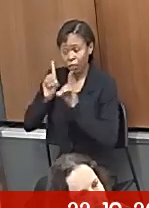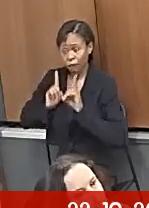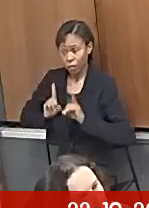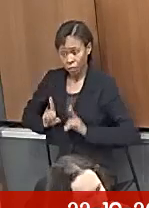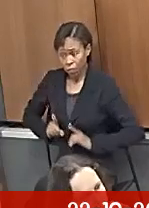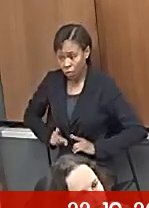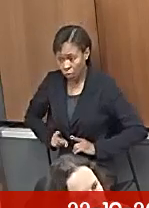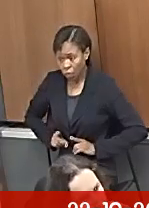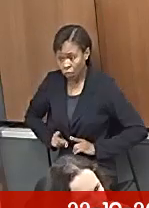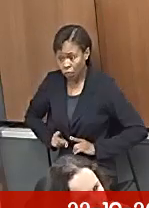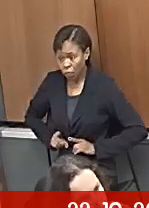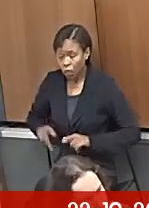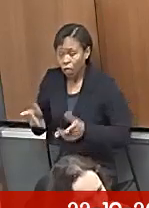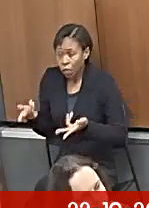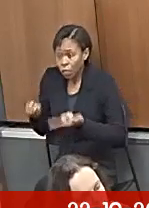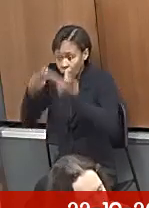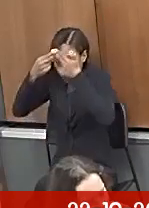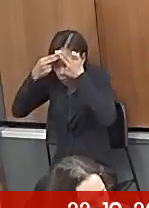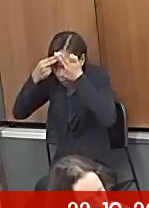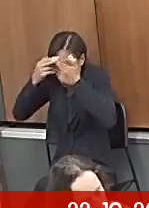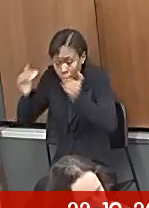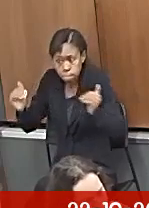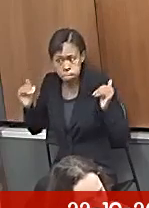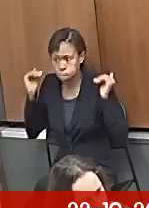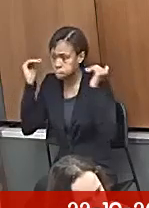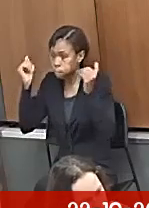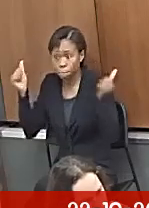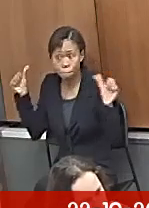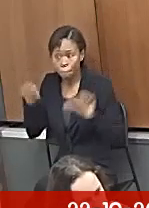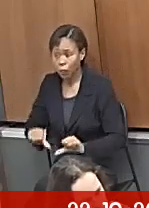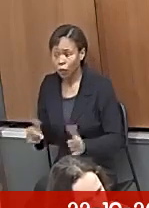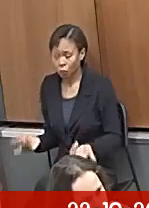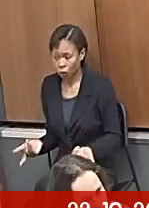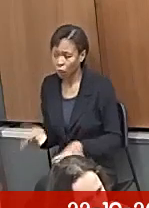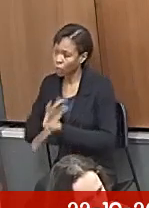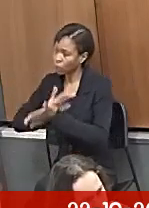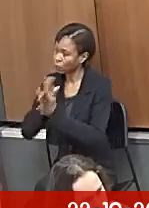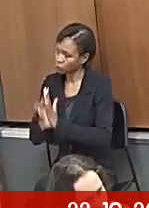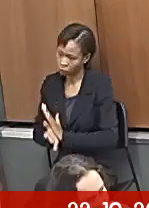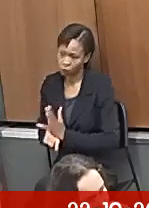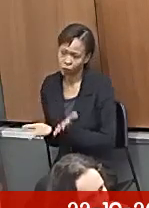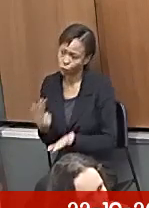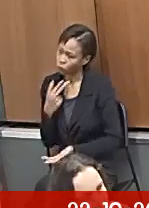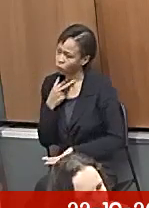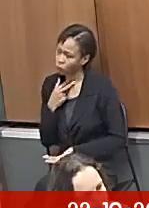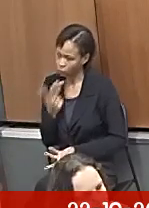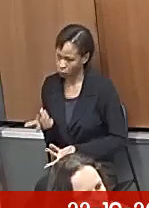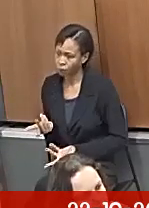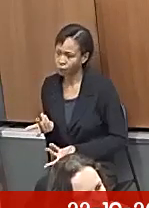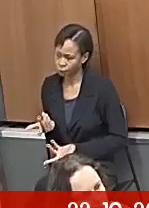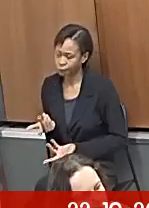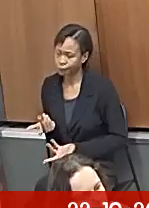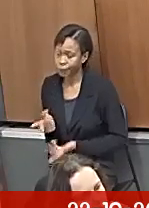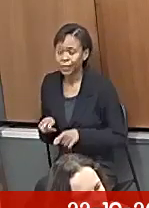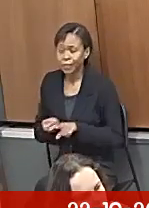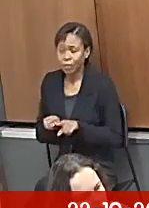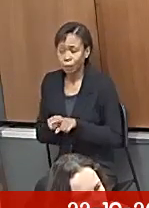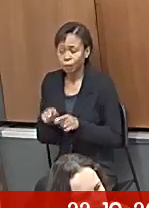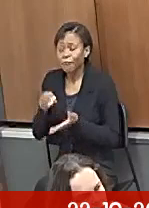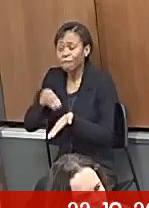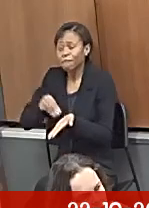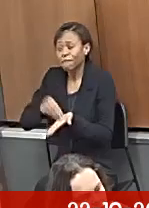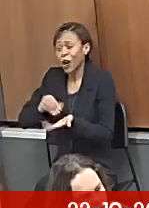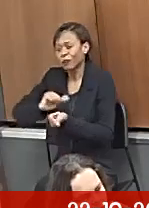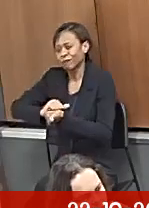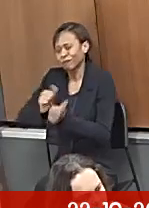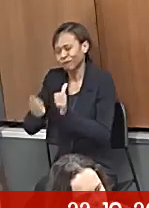tendo um dano maior ainda. Então, isso é discriminatório, né? Então, isso não pode ser feito. E a falta de